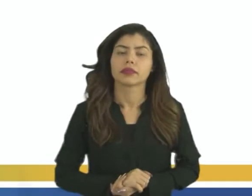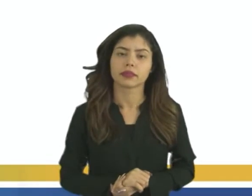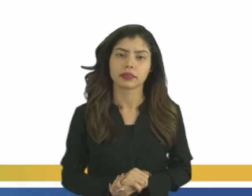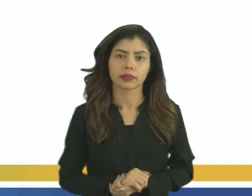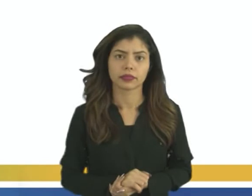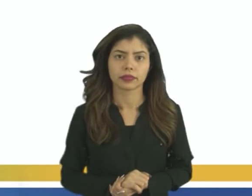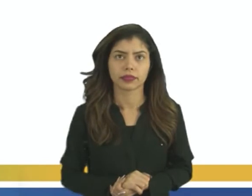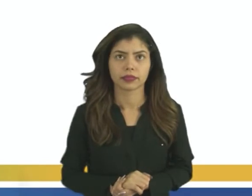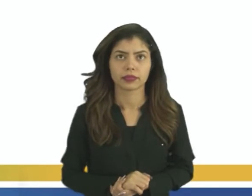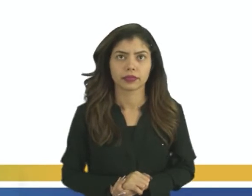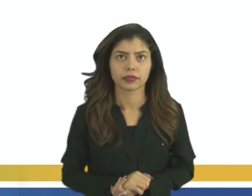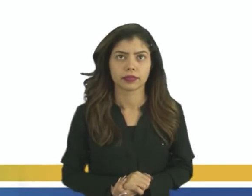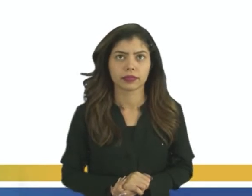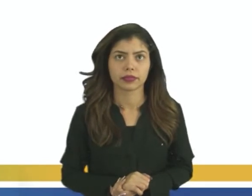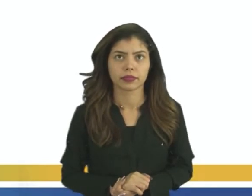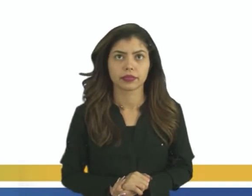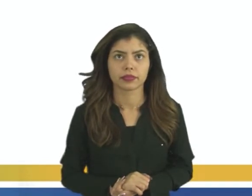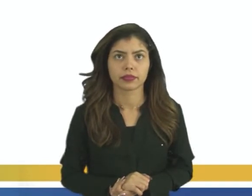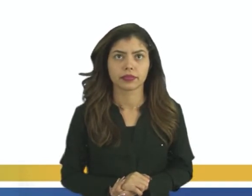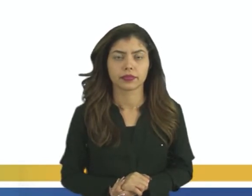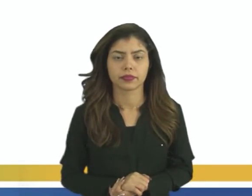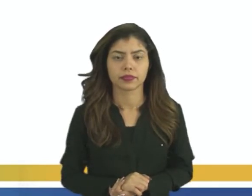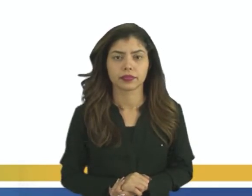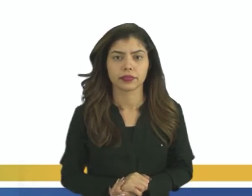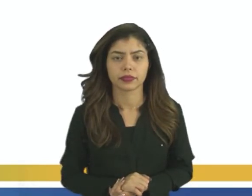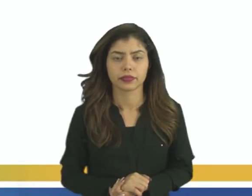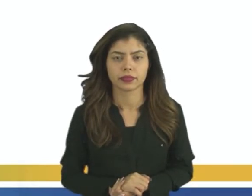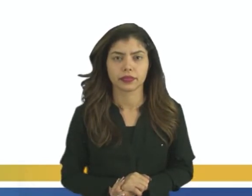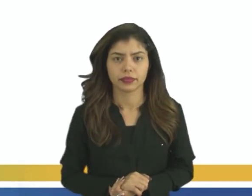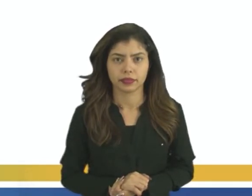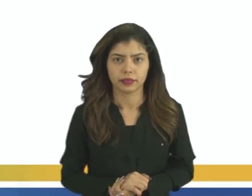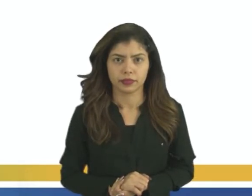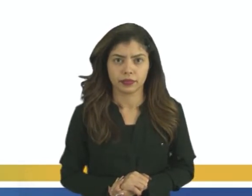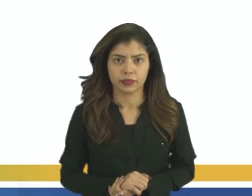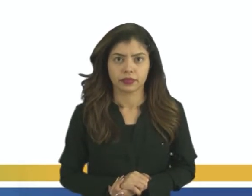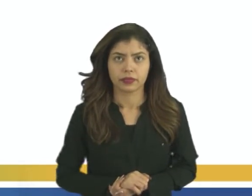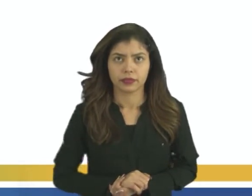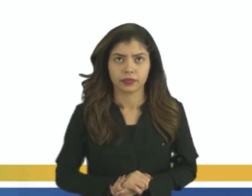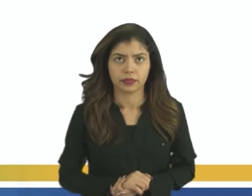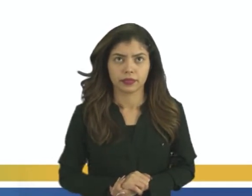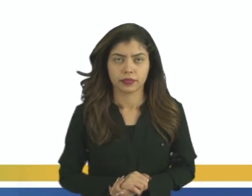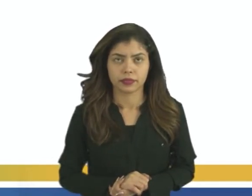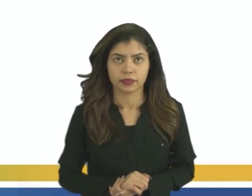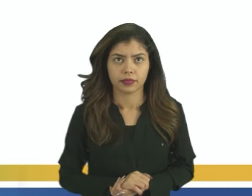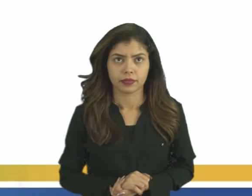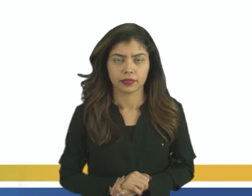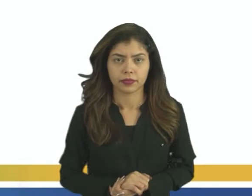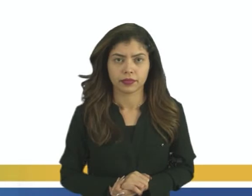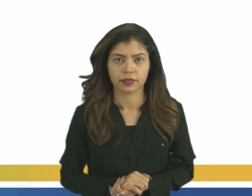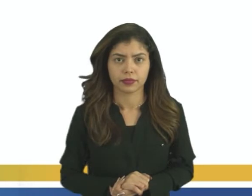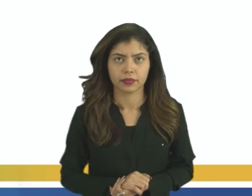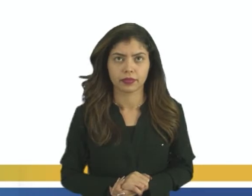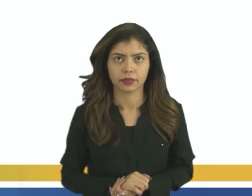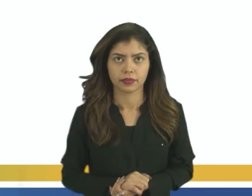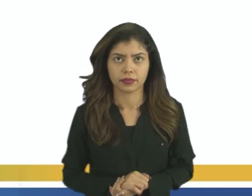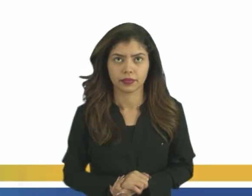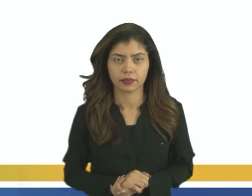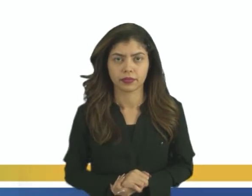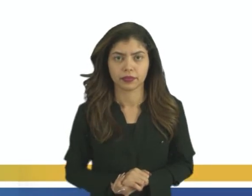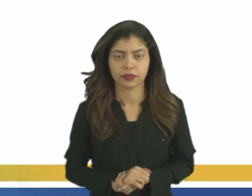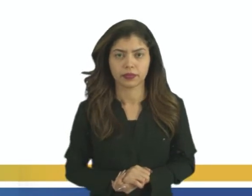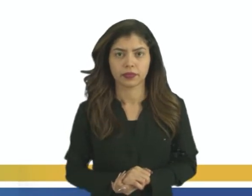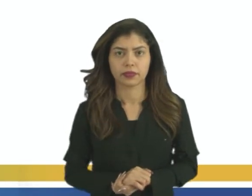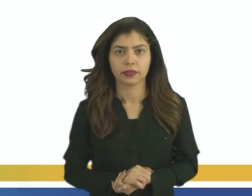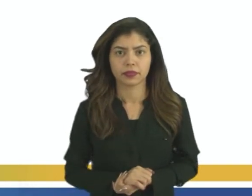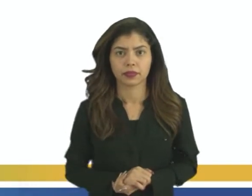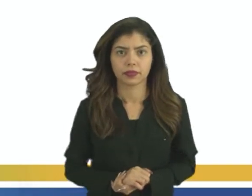de Ferro, Homem-Aranha, Hulk, Martelo do Thor, o escudo do Capitão América e muito mais.